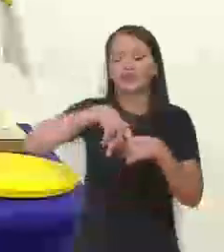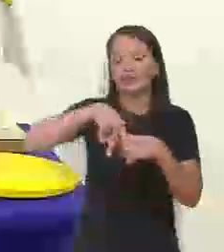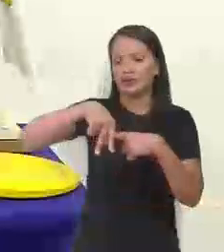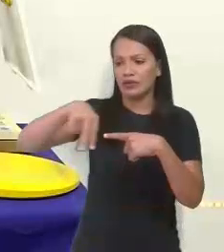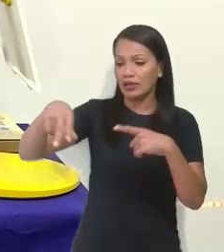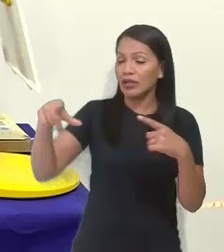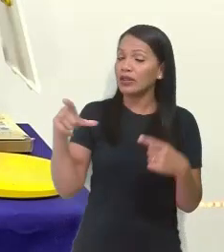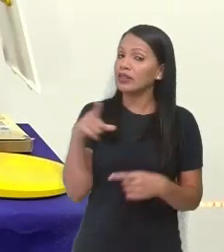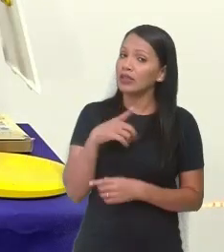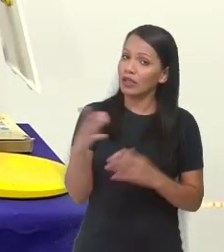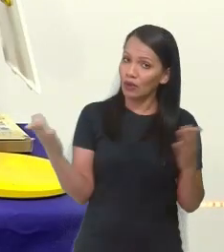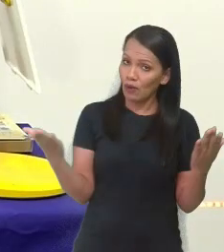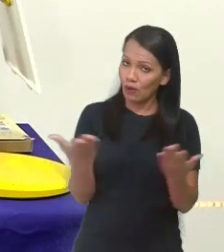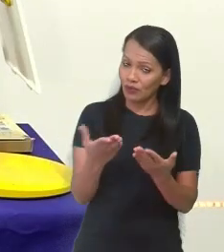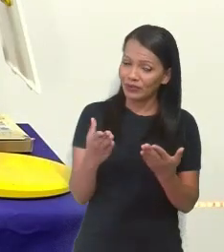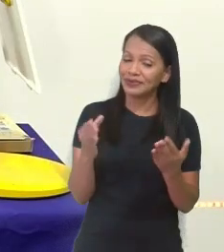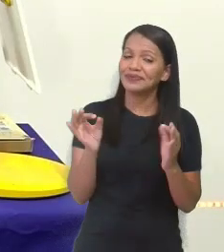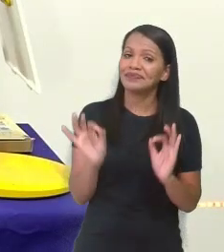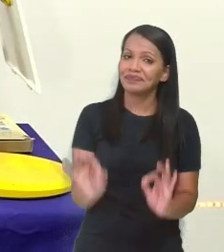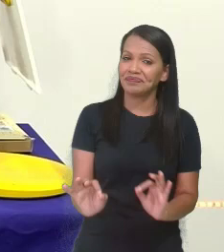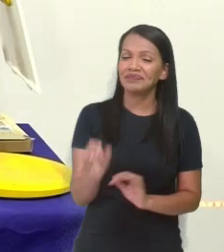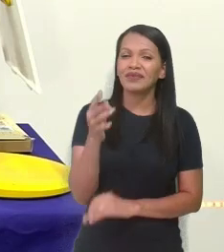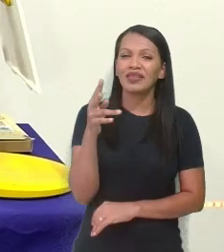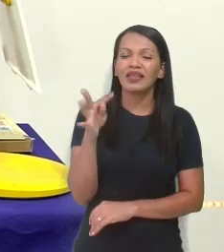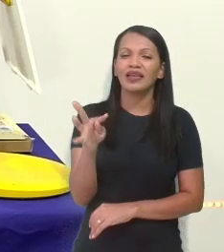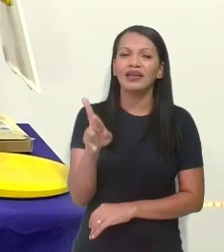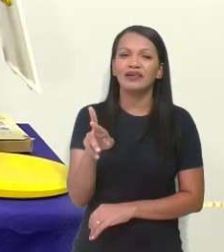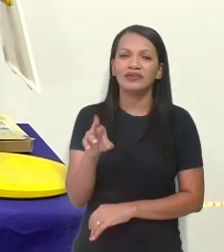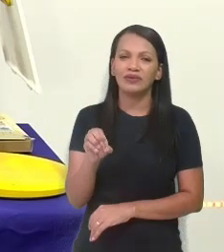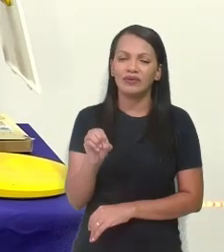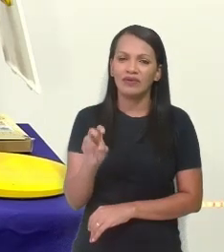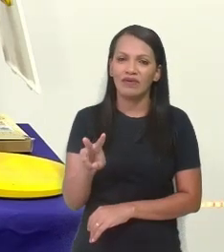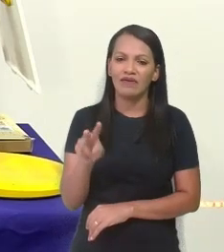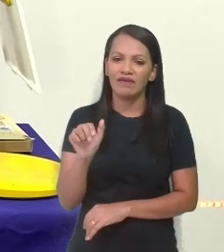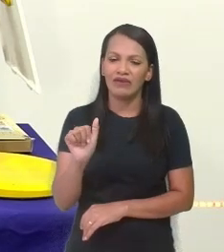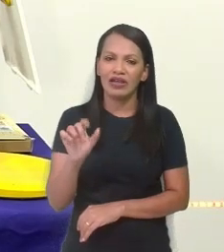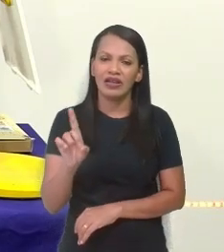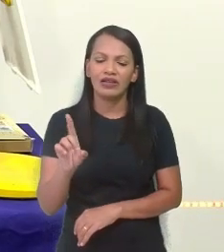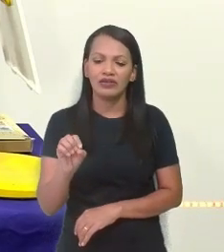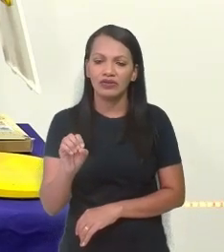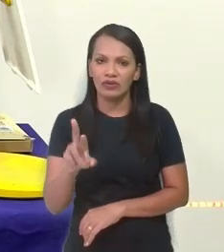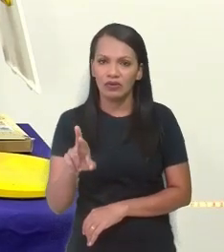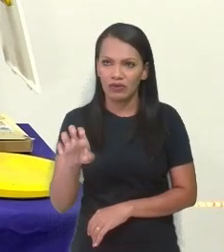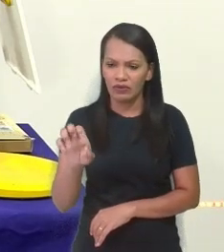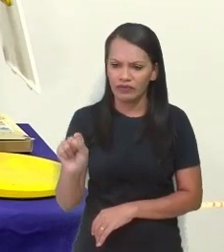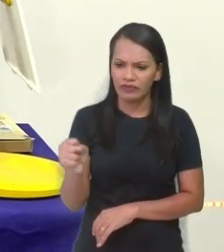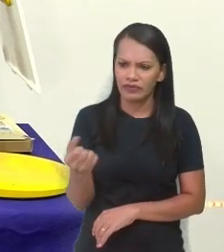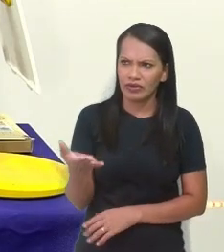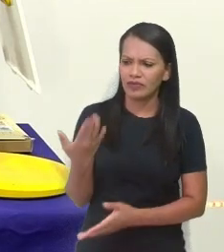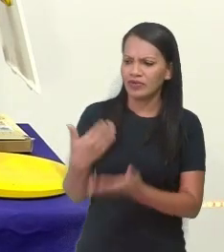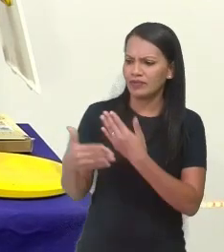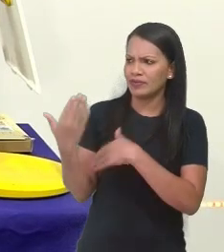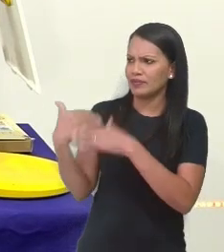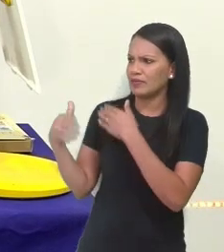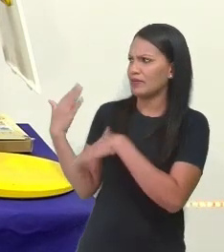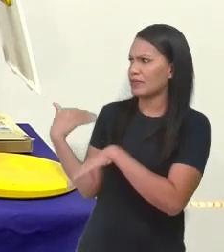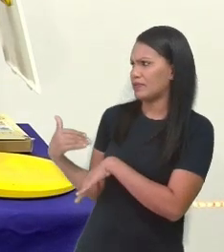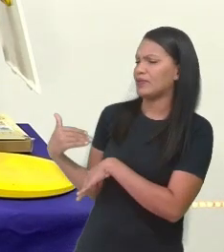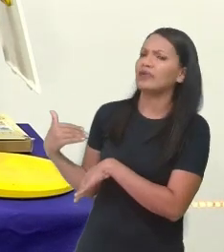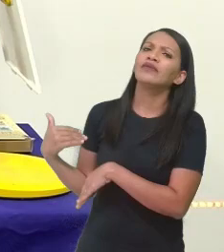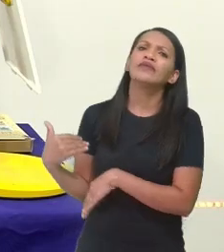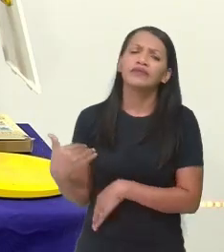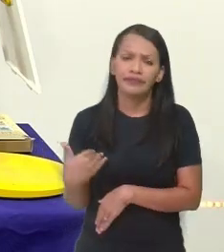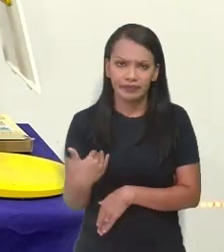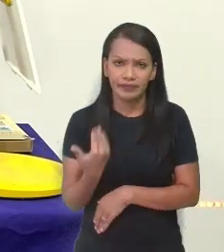gente tem hoje, tá? Então, os trovadores, não é? Eram medievais, antigos, tá? Da Europa. E